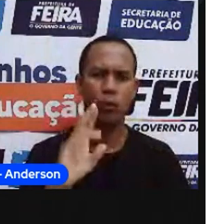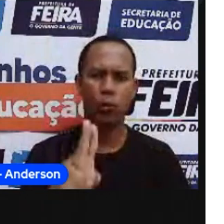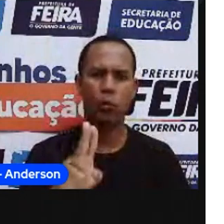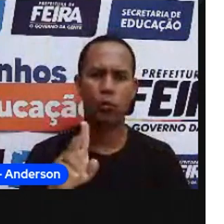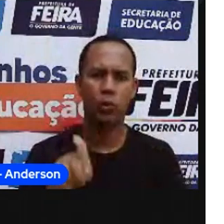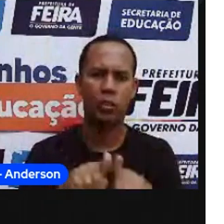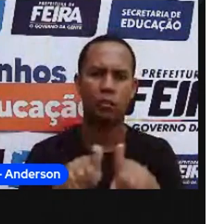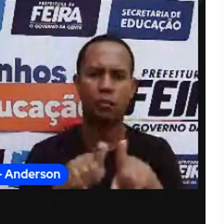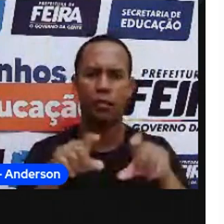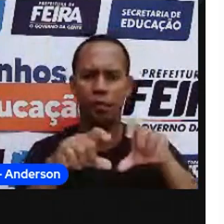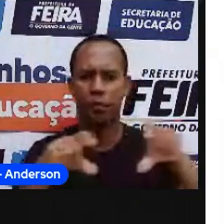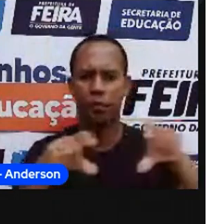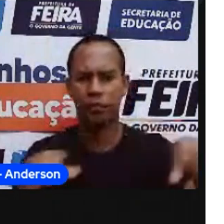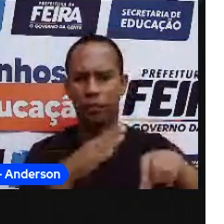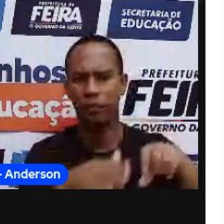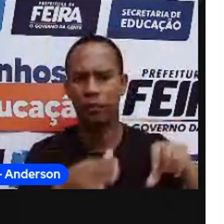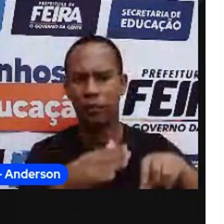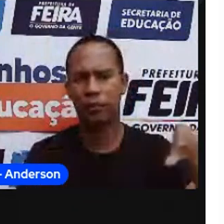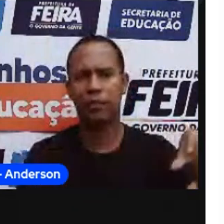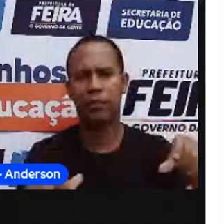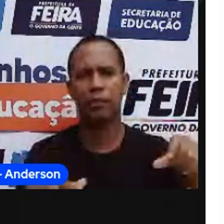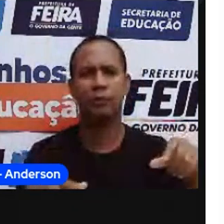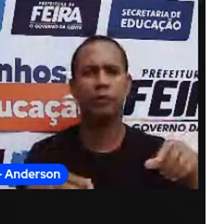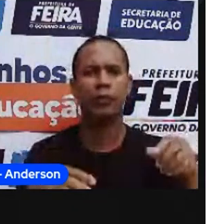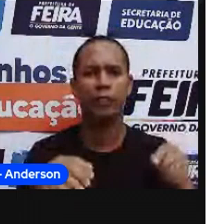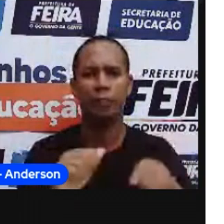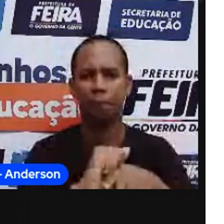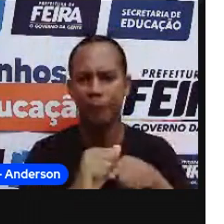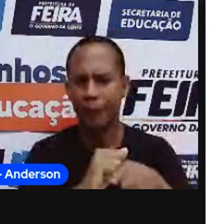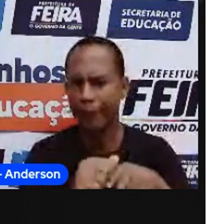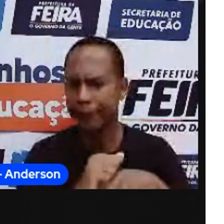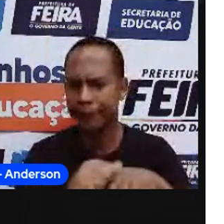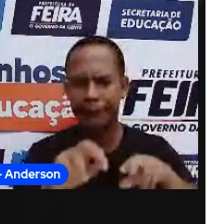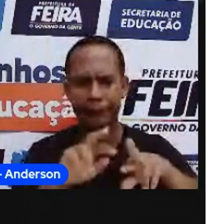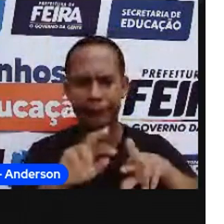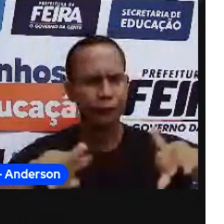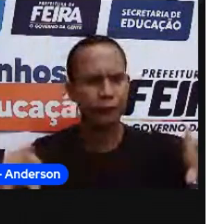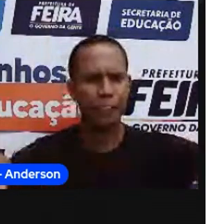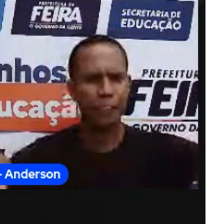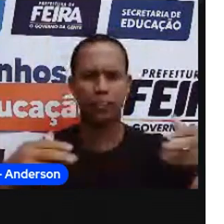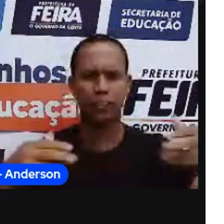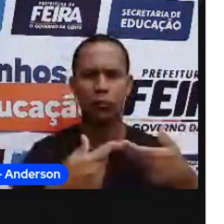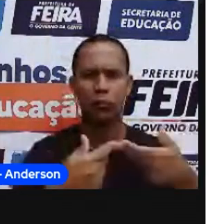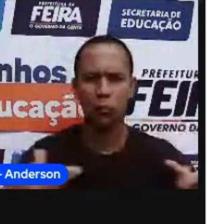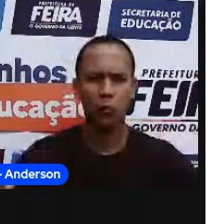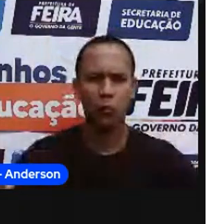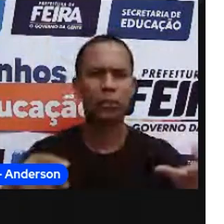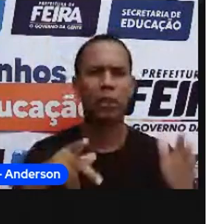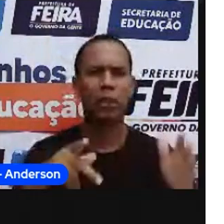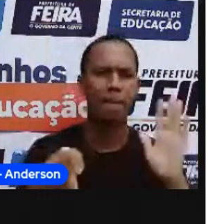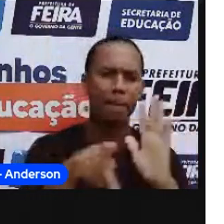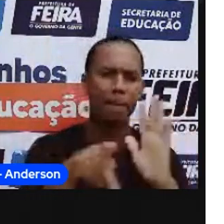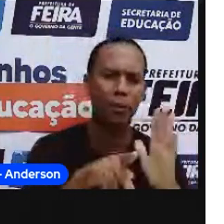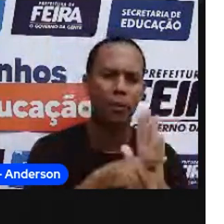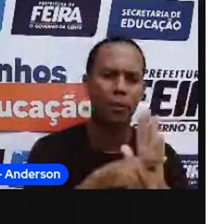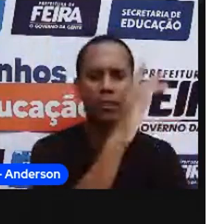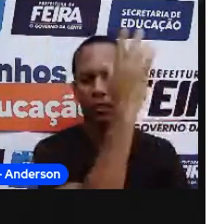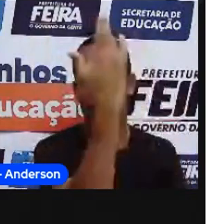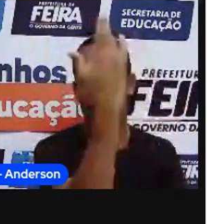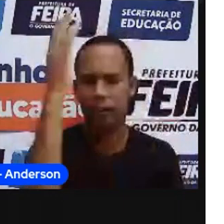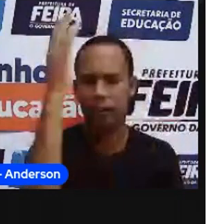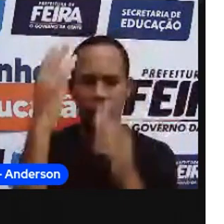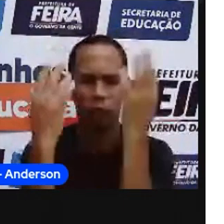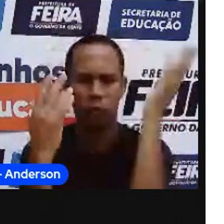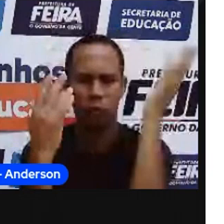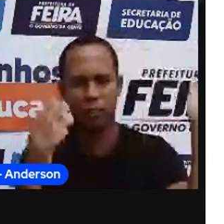borracha, que é tirada do quê? Da seringueira. Bom, então tudo isso aí é extraído da natureza pelos indígenas, mas de